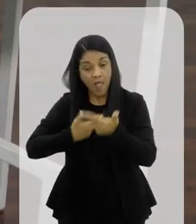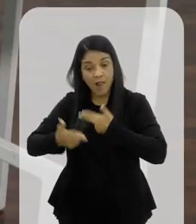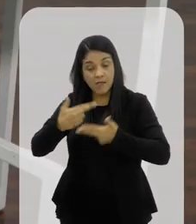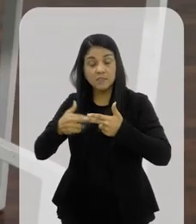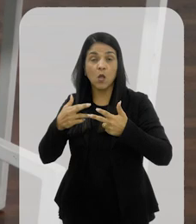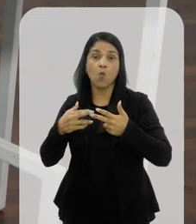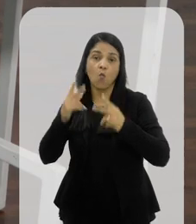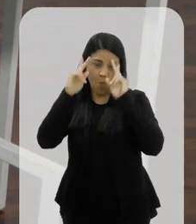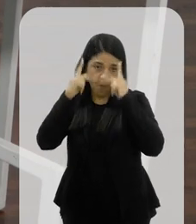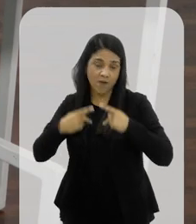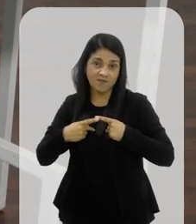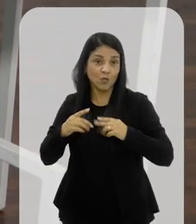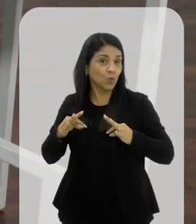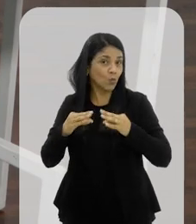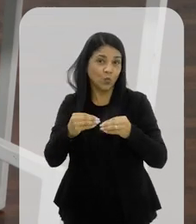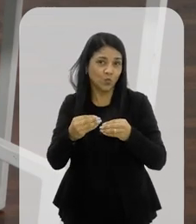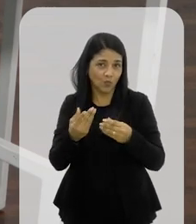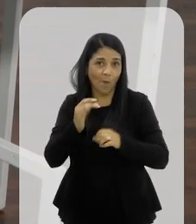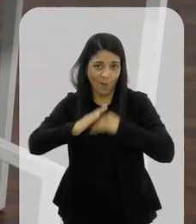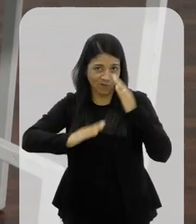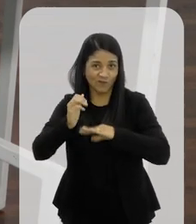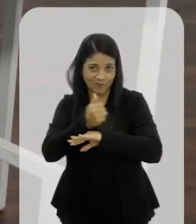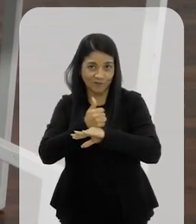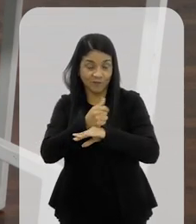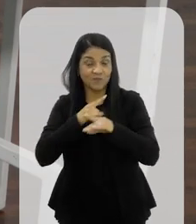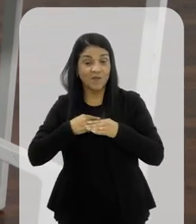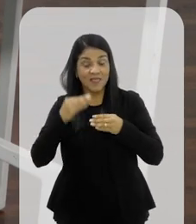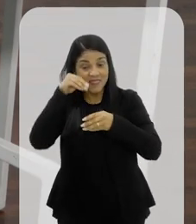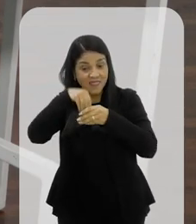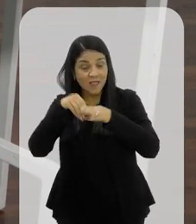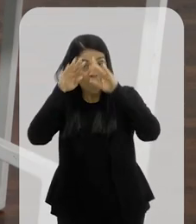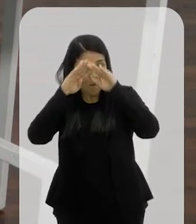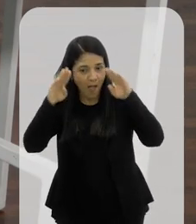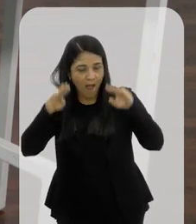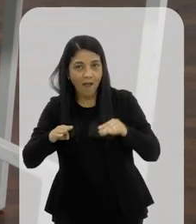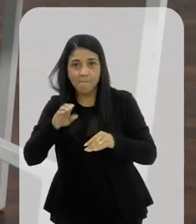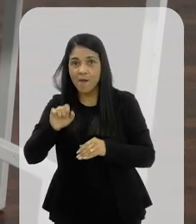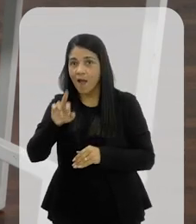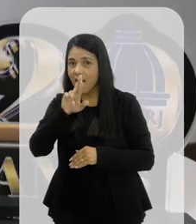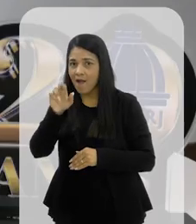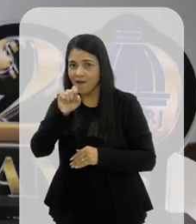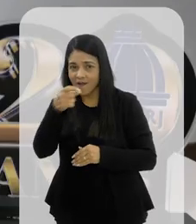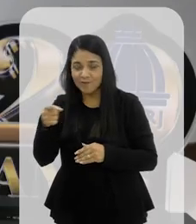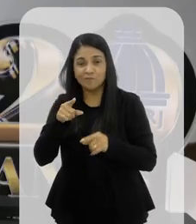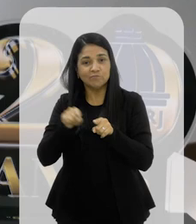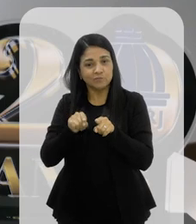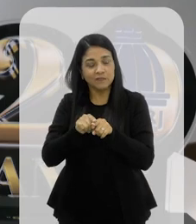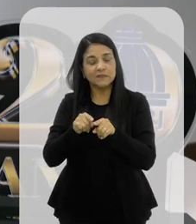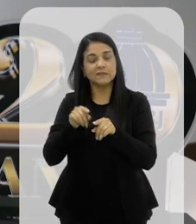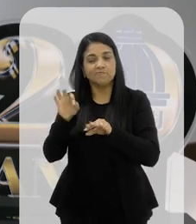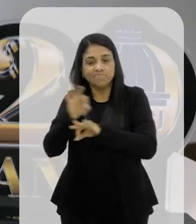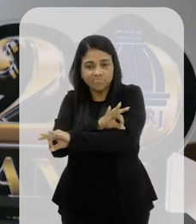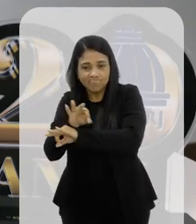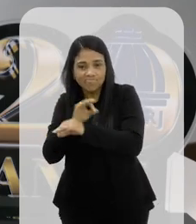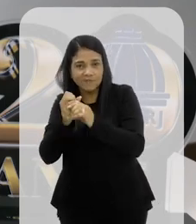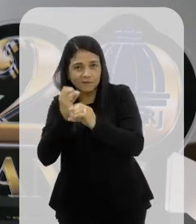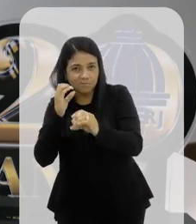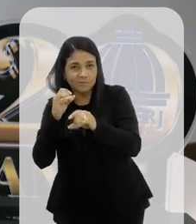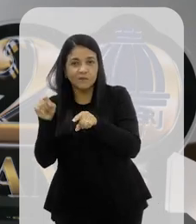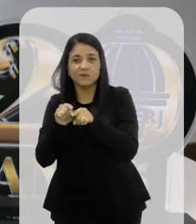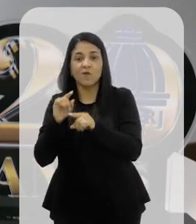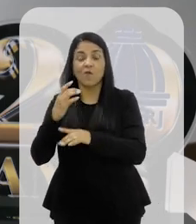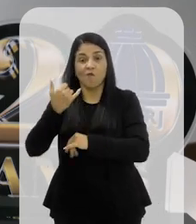você vão dizer ah mas tudo é feito de relações humanas sim mas dentro de um barracão você tem que lidar com um carpinteiro que é um